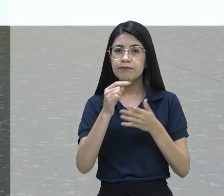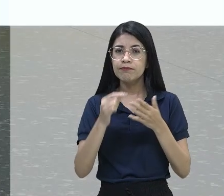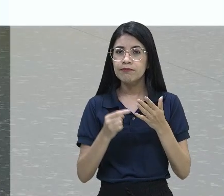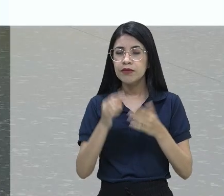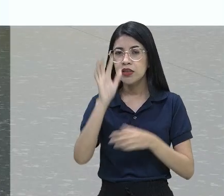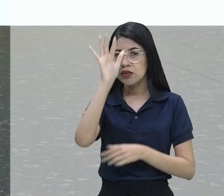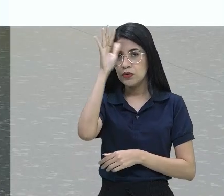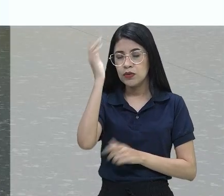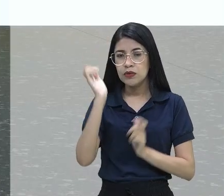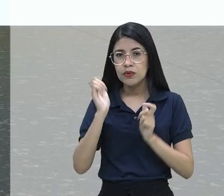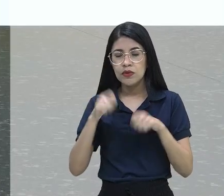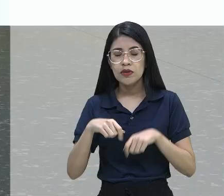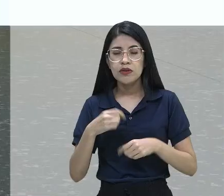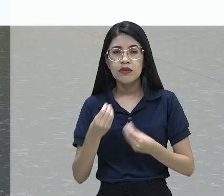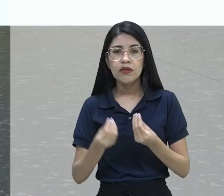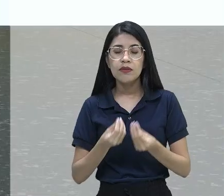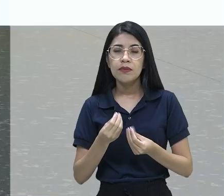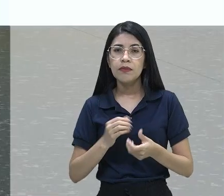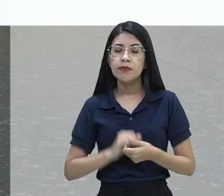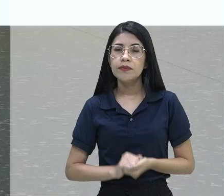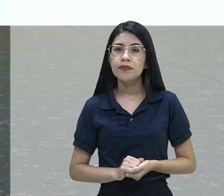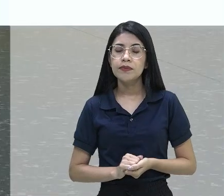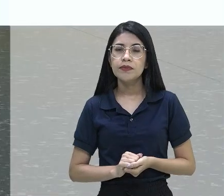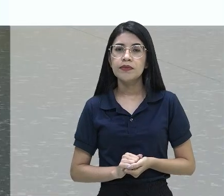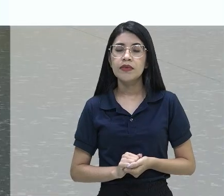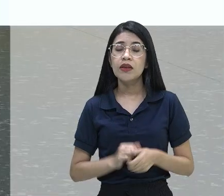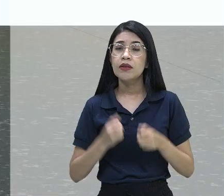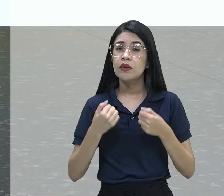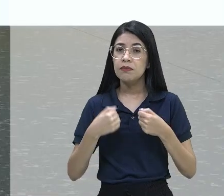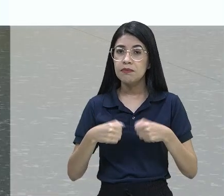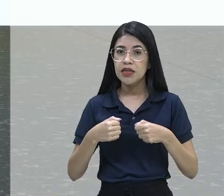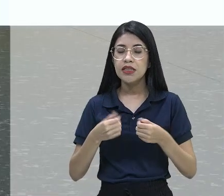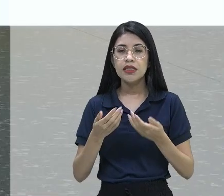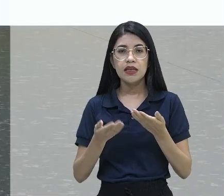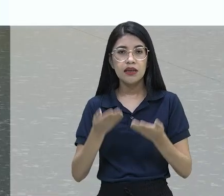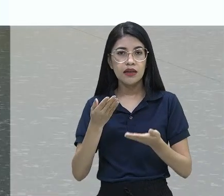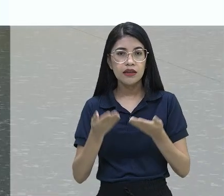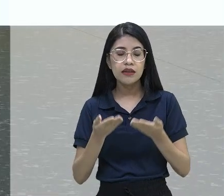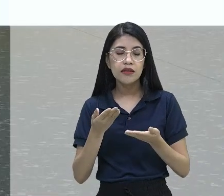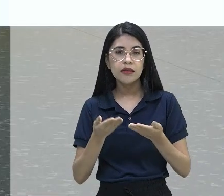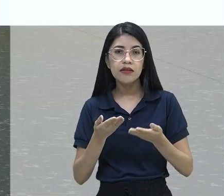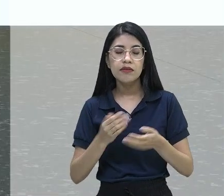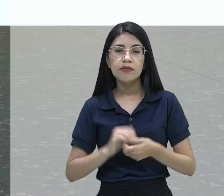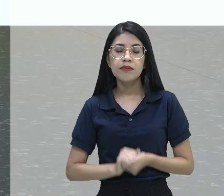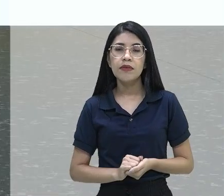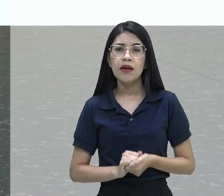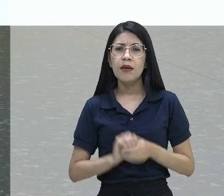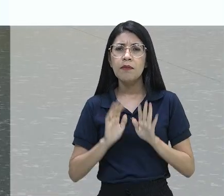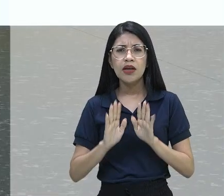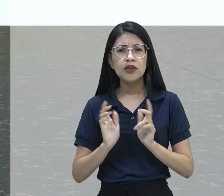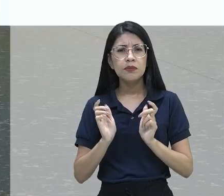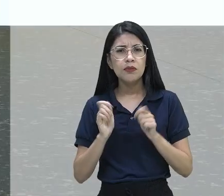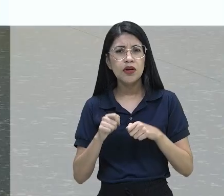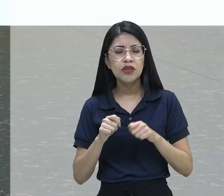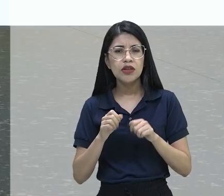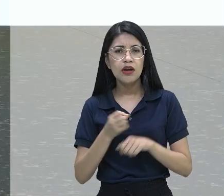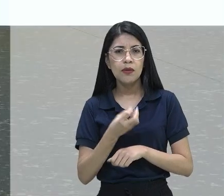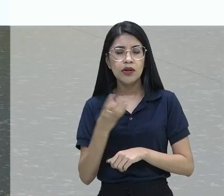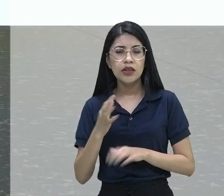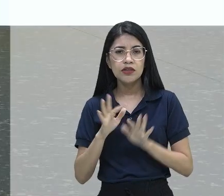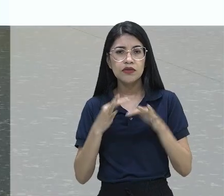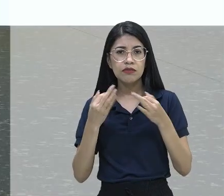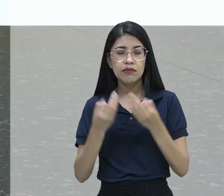Então, professor, você falou uma palavra bem importante, né? Equilíbrio. Então, você pode dizer, professor, não pode aumentar as famílias aqui no